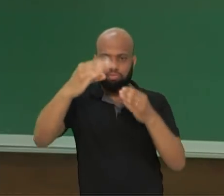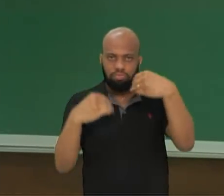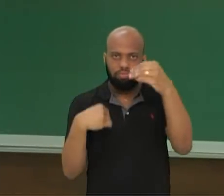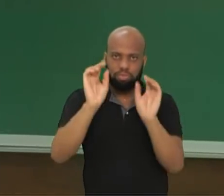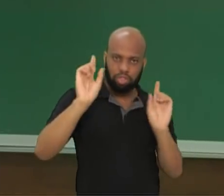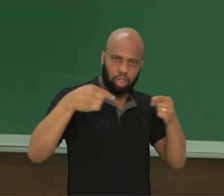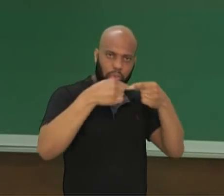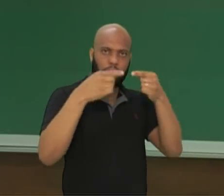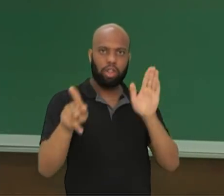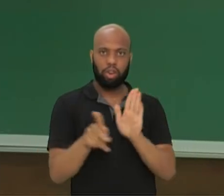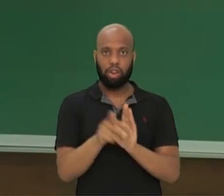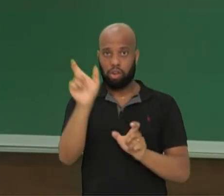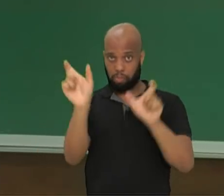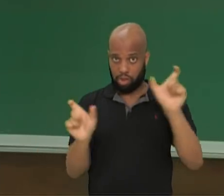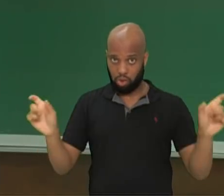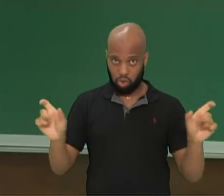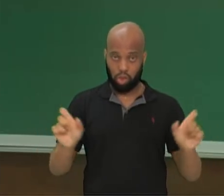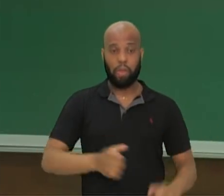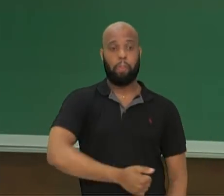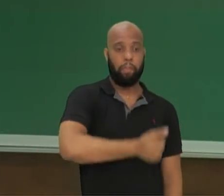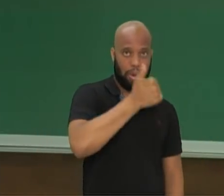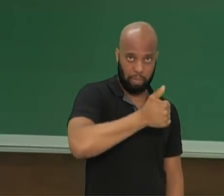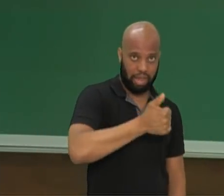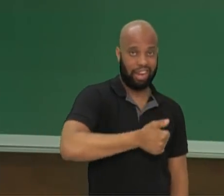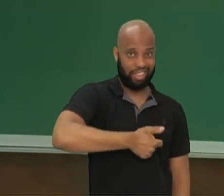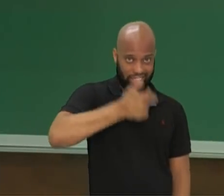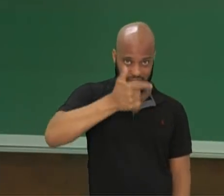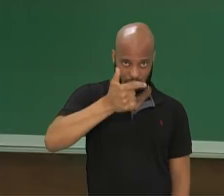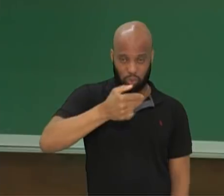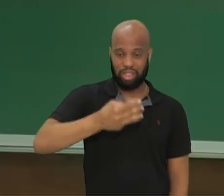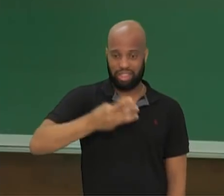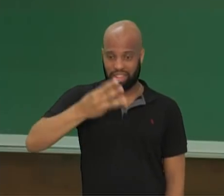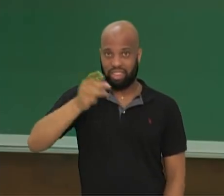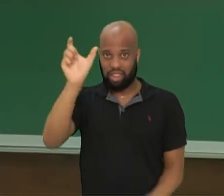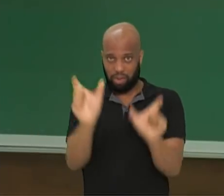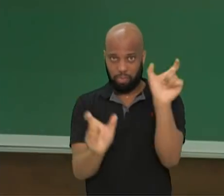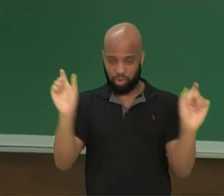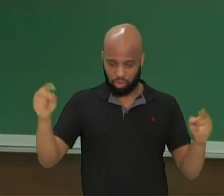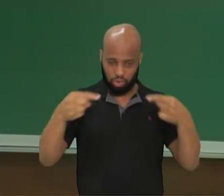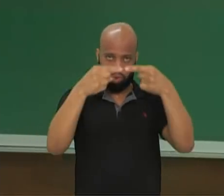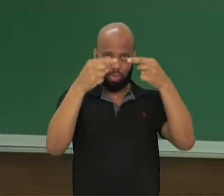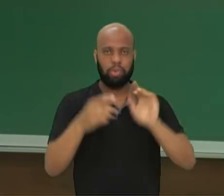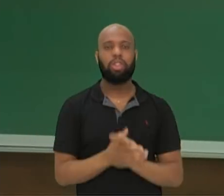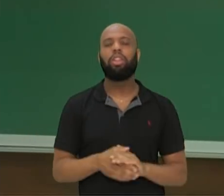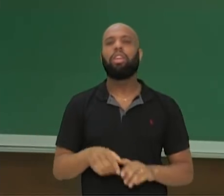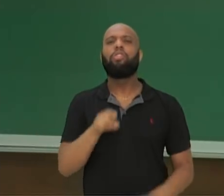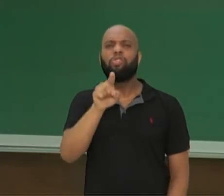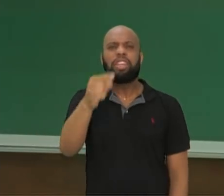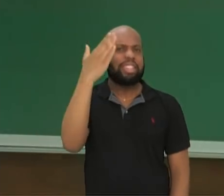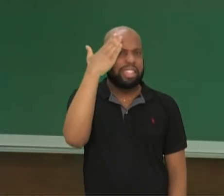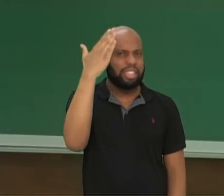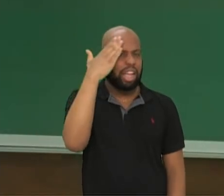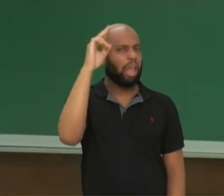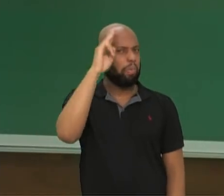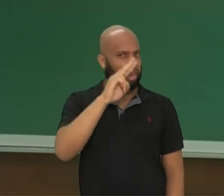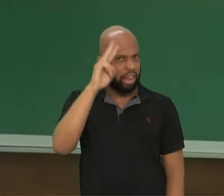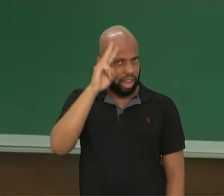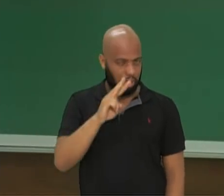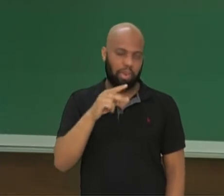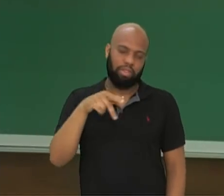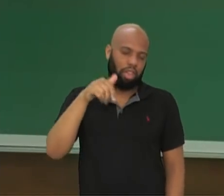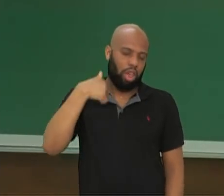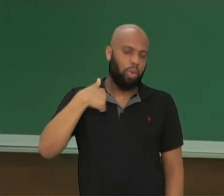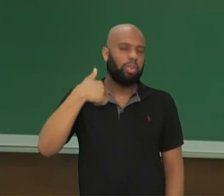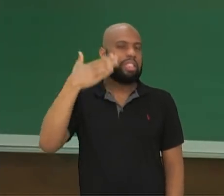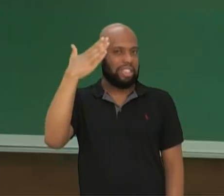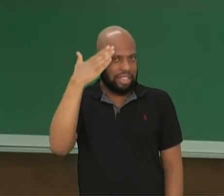em pessoa, primeira, segunda e terceira pessoa. Vocês sabem, vocês lembram, na verdade, não